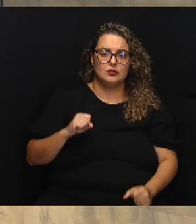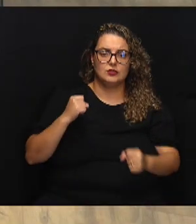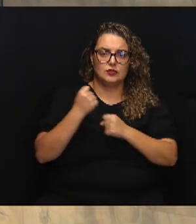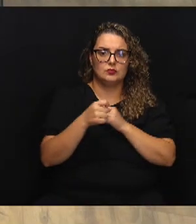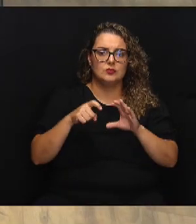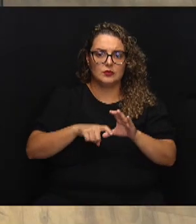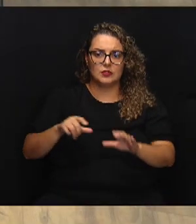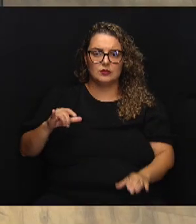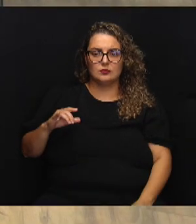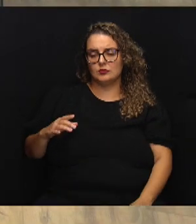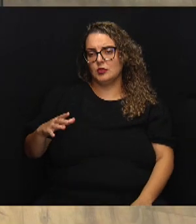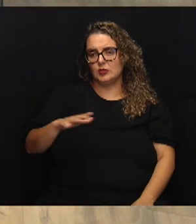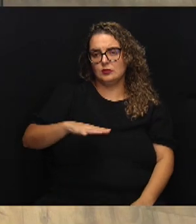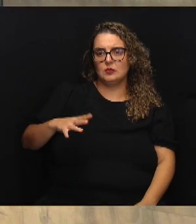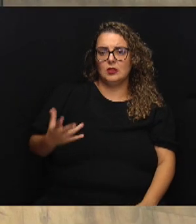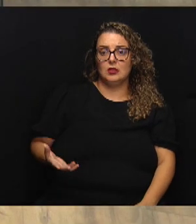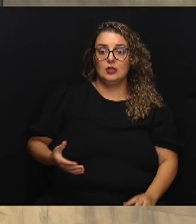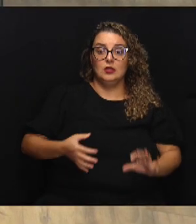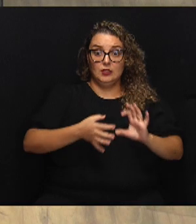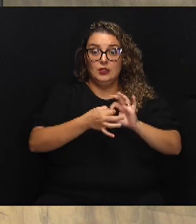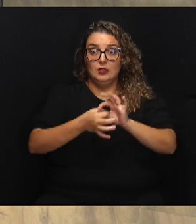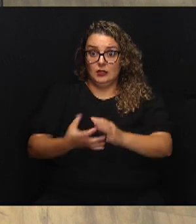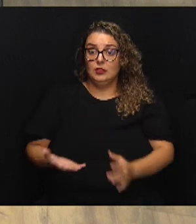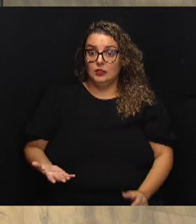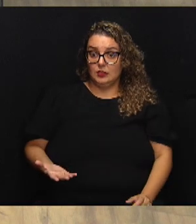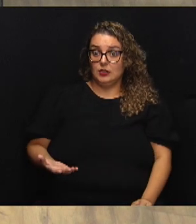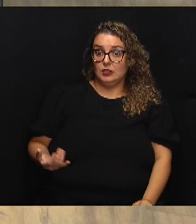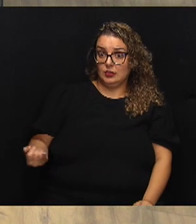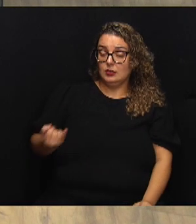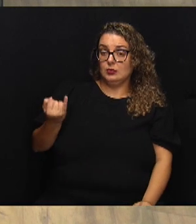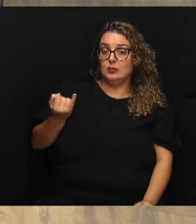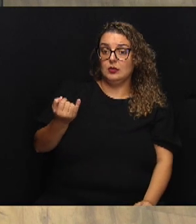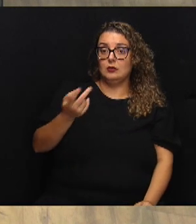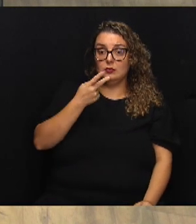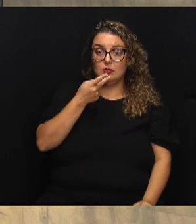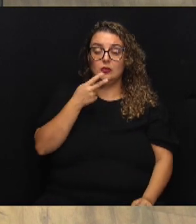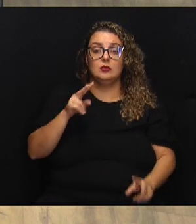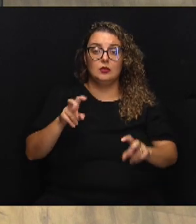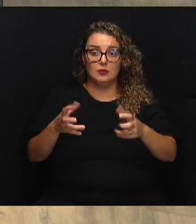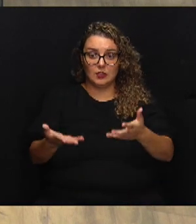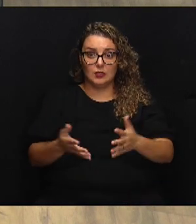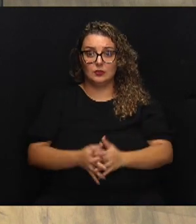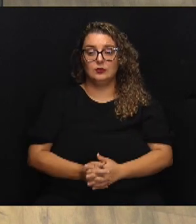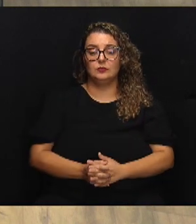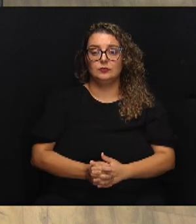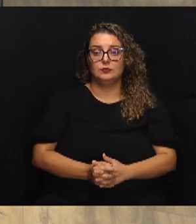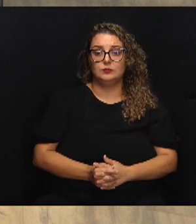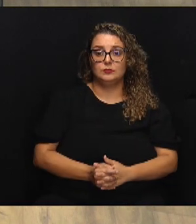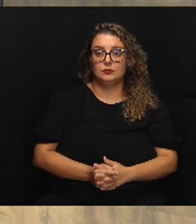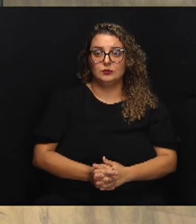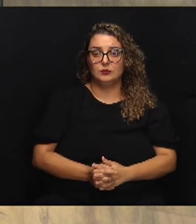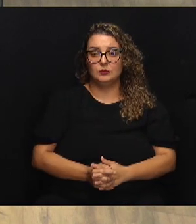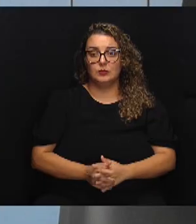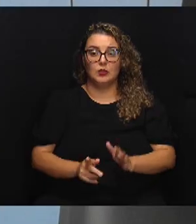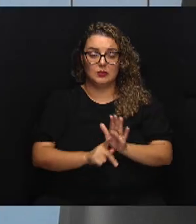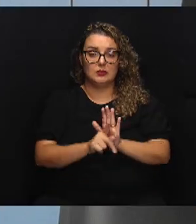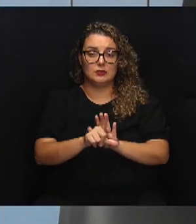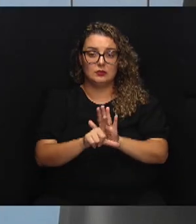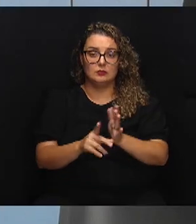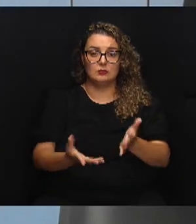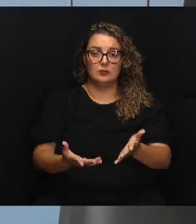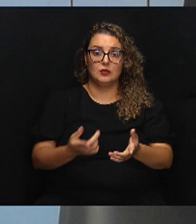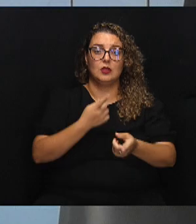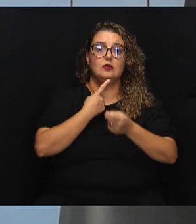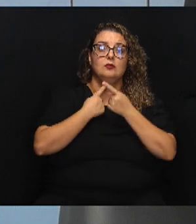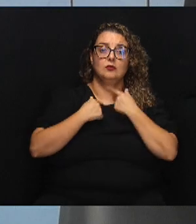independentes? Até o contexto aqui ficou até propício para falar sobre esse projeto de lei, que eu tenho muito